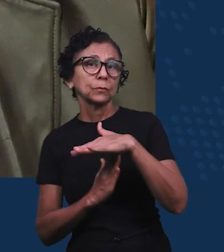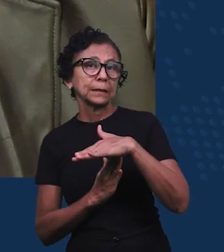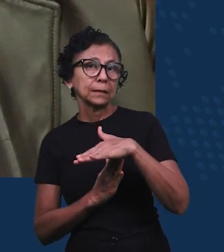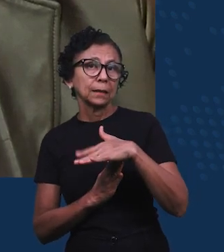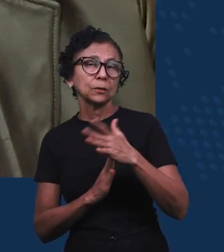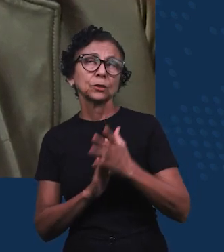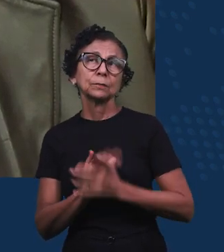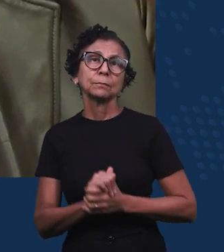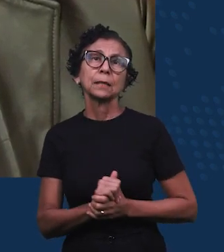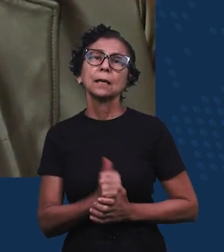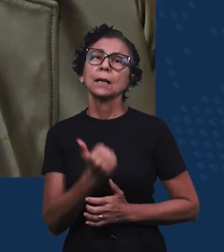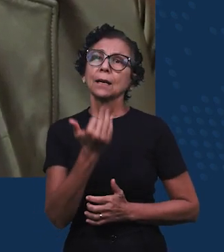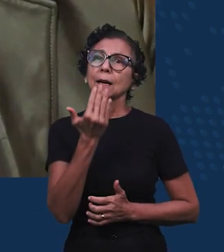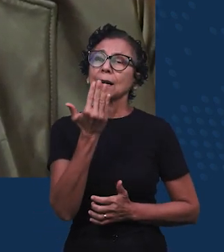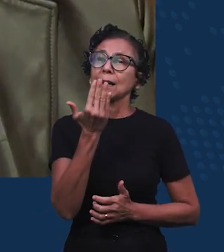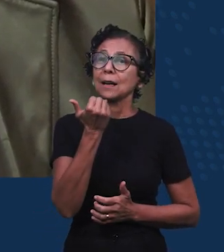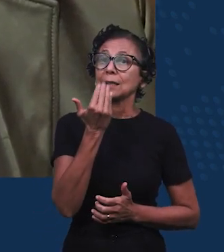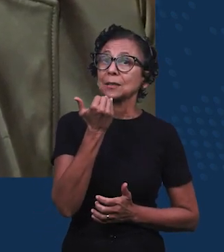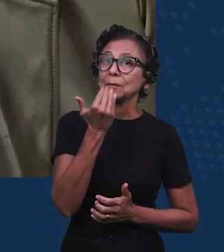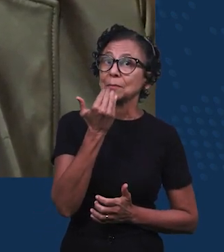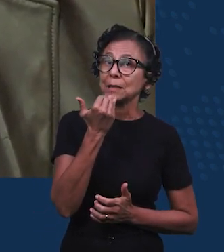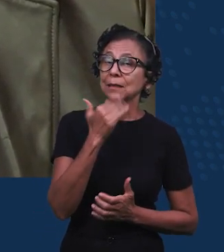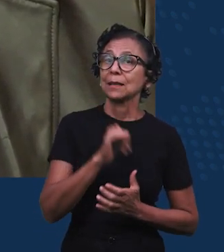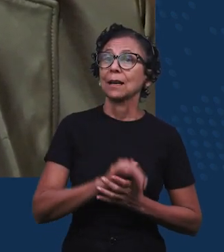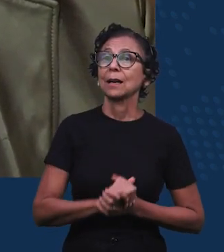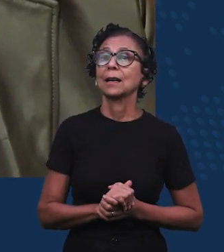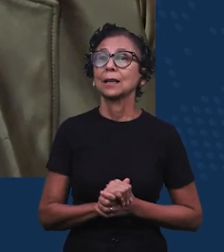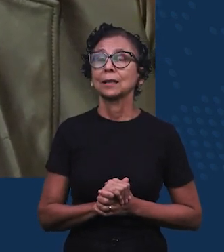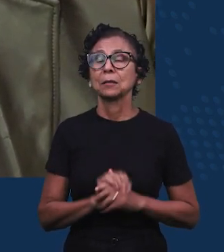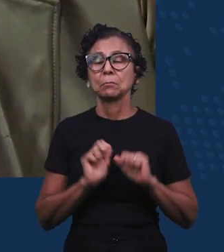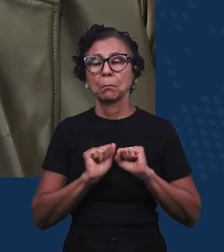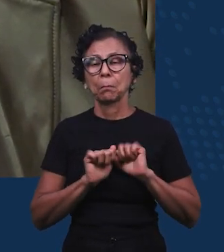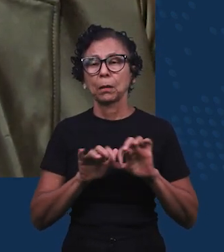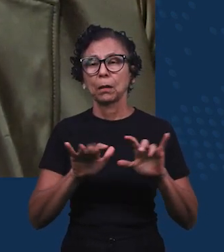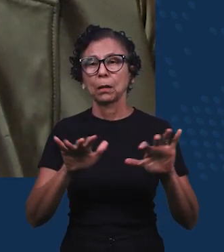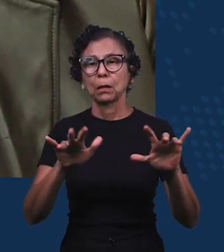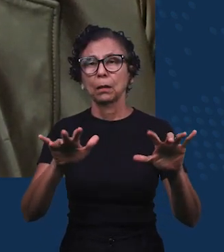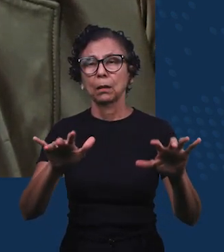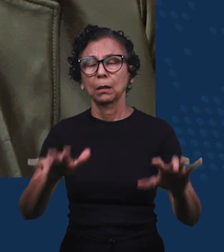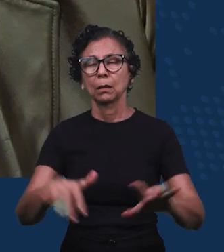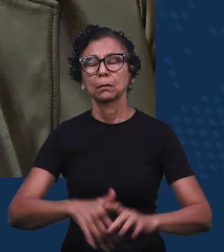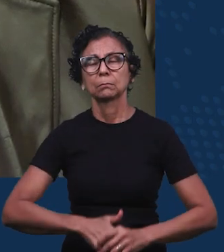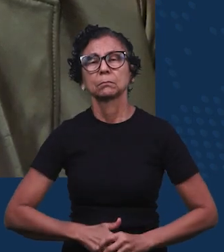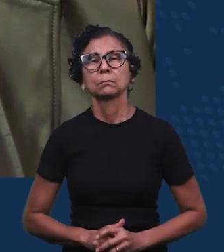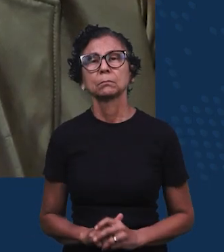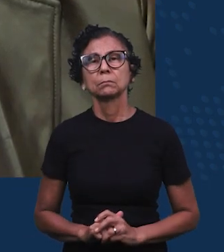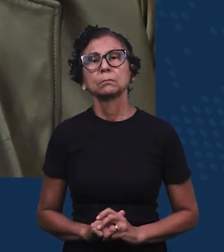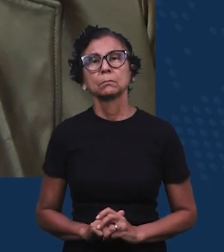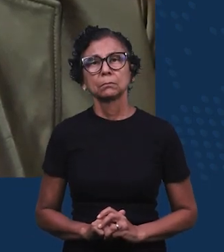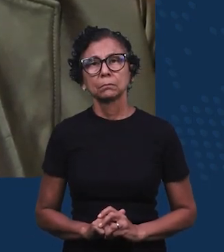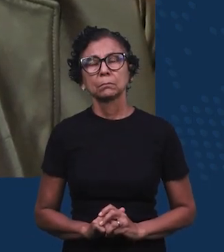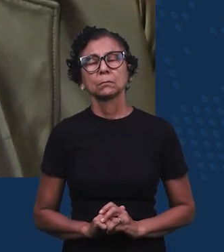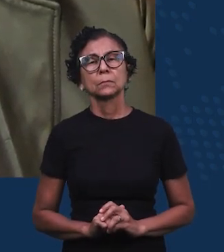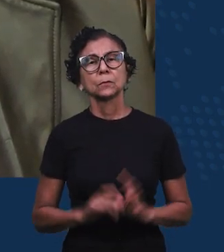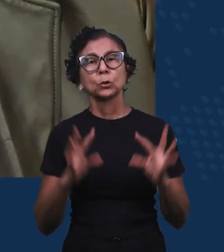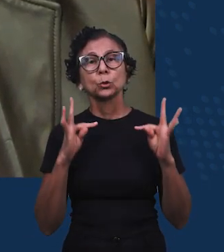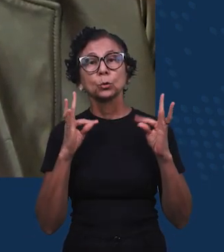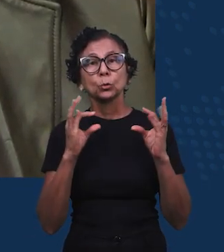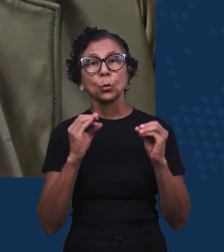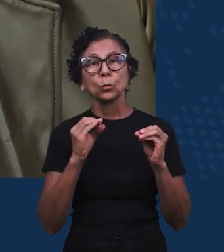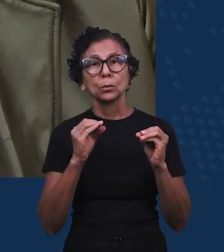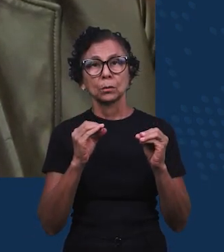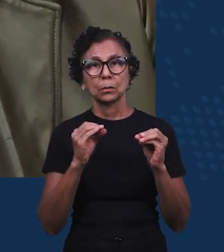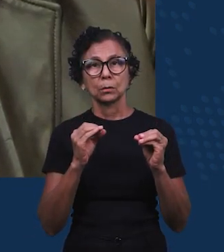com grande abastança e com sobejo todos os habitantes do